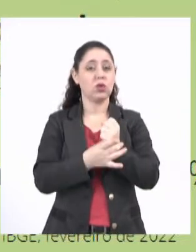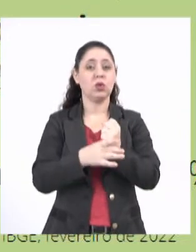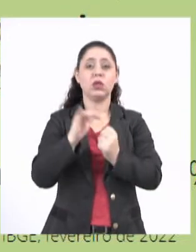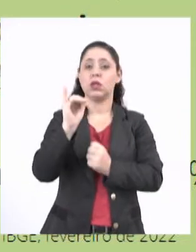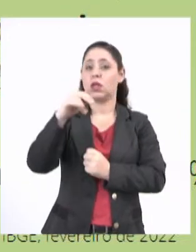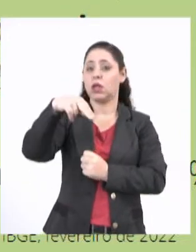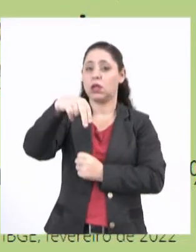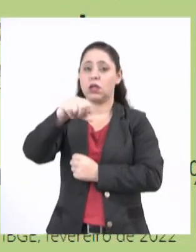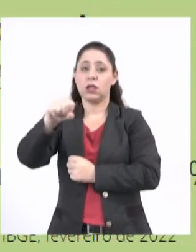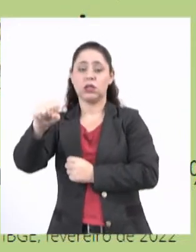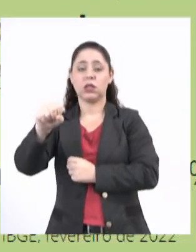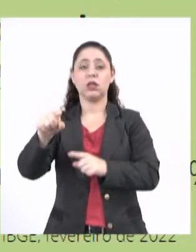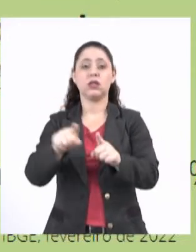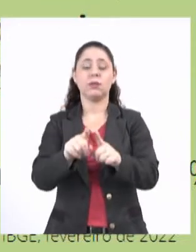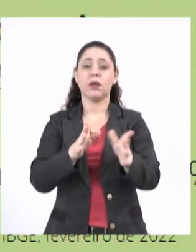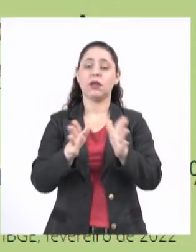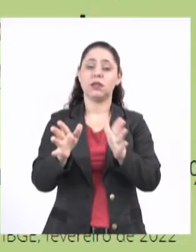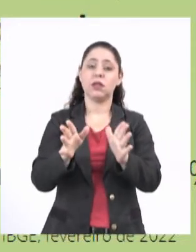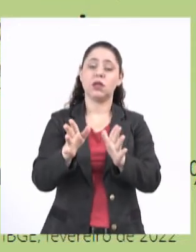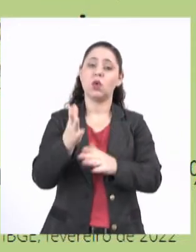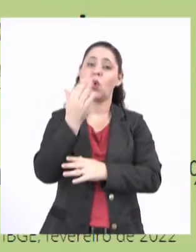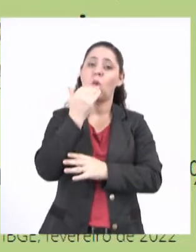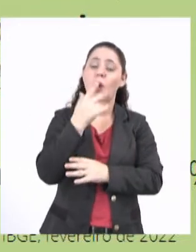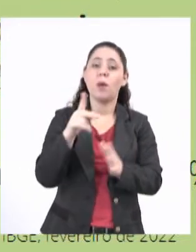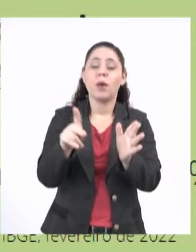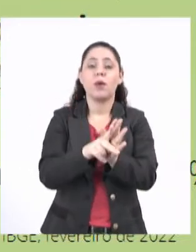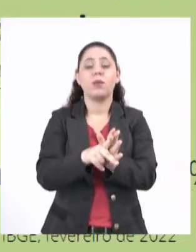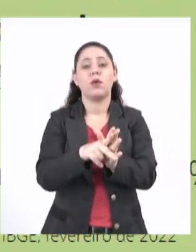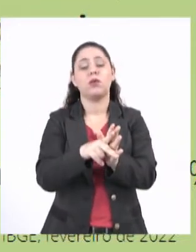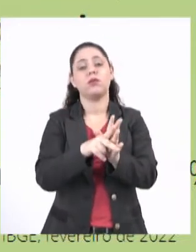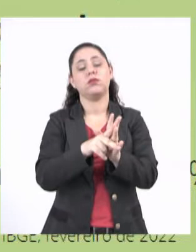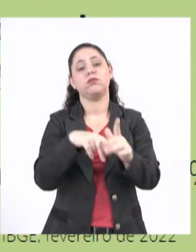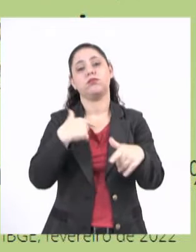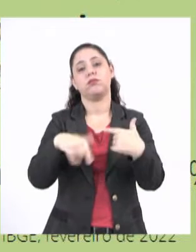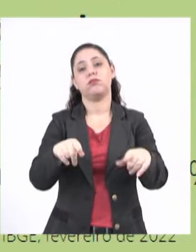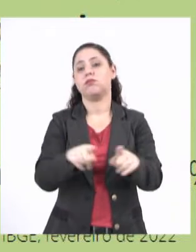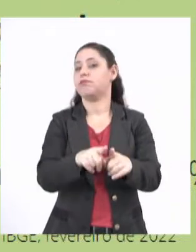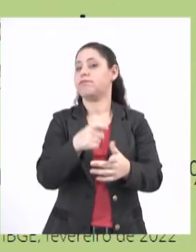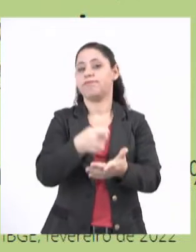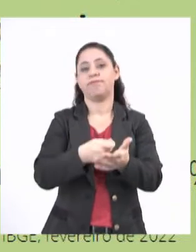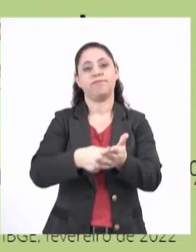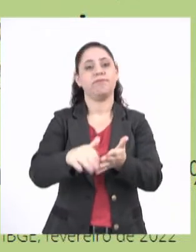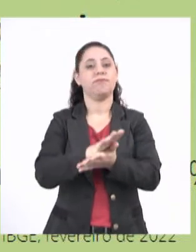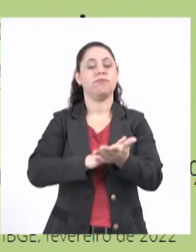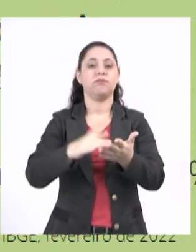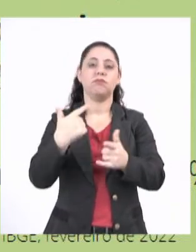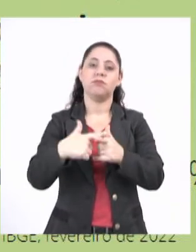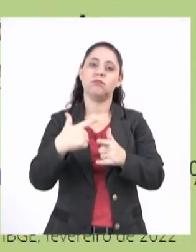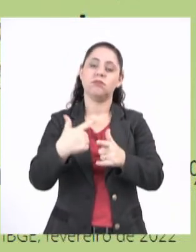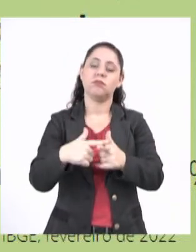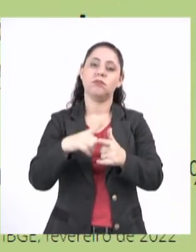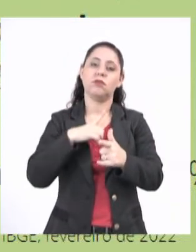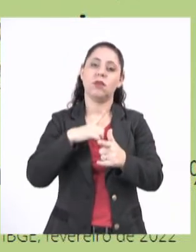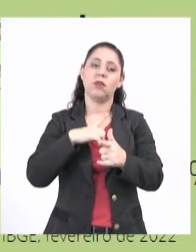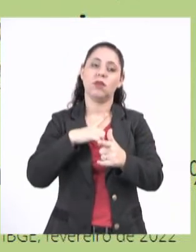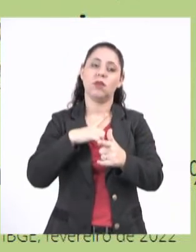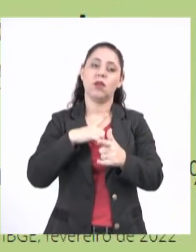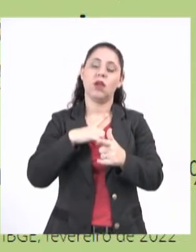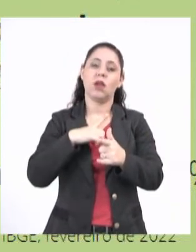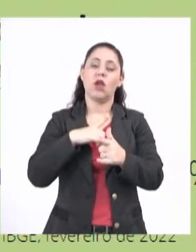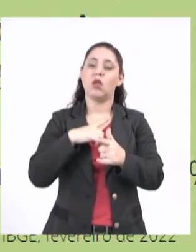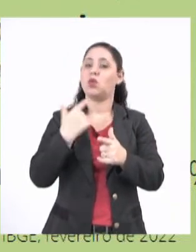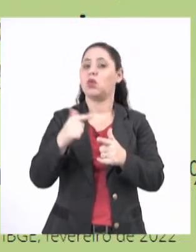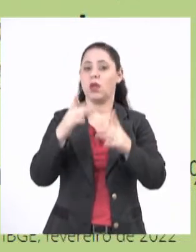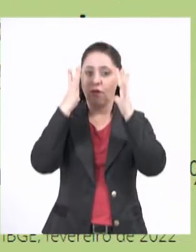INSS e até acesso ao programa de alimentação do trabalhador também não garantido aí por causa dessa informalidade